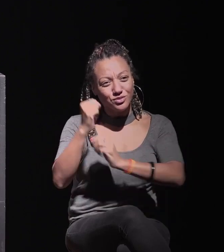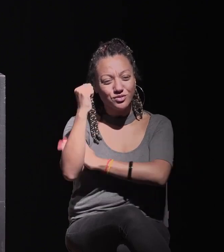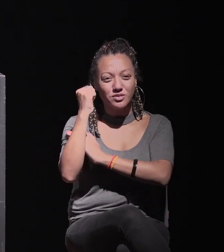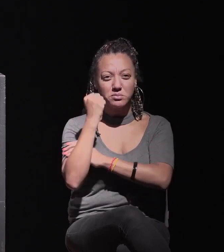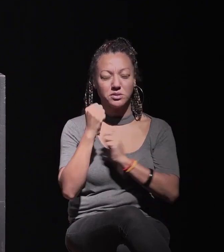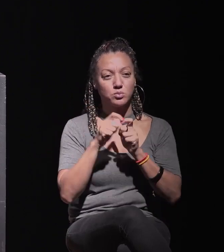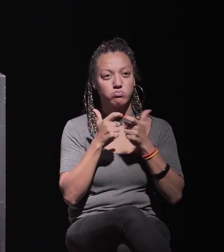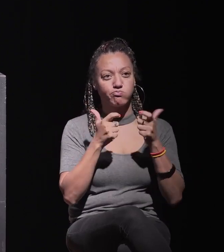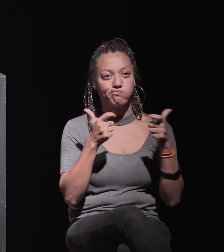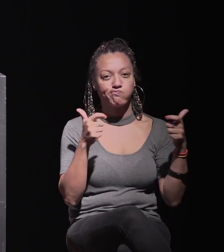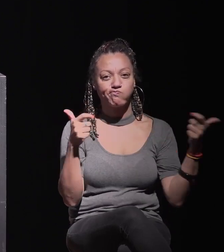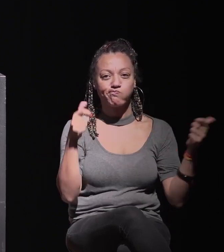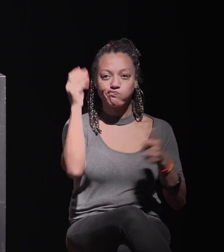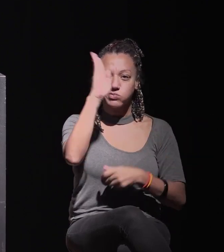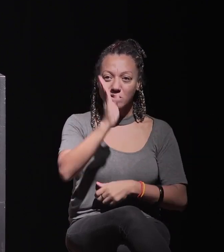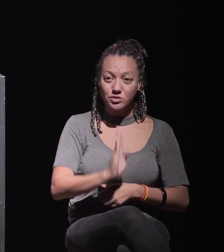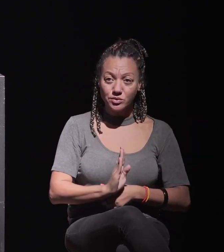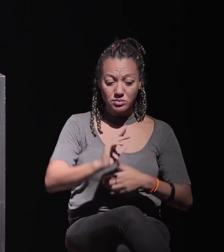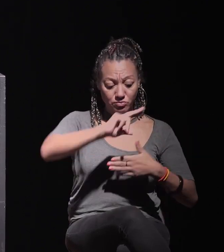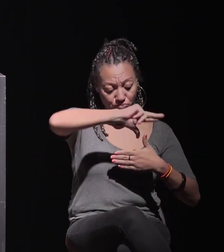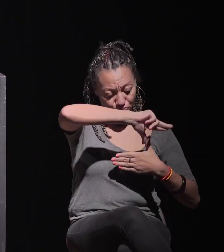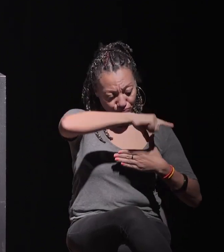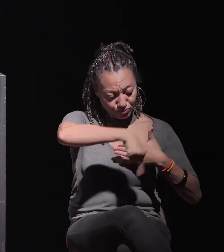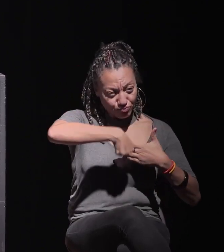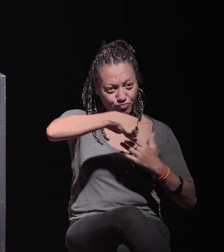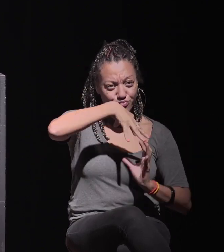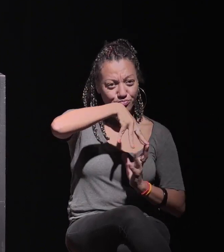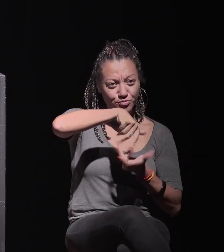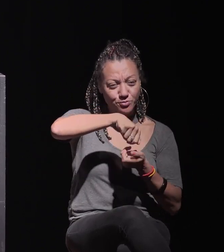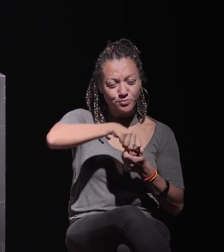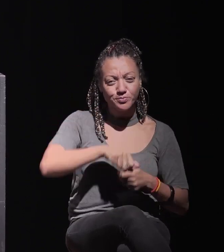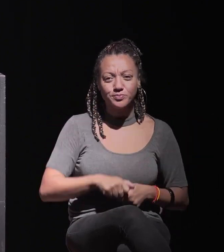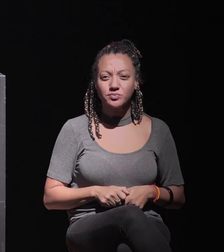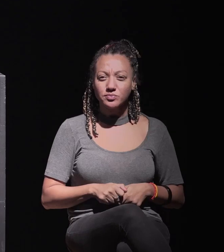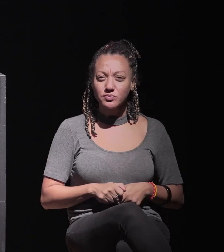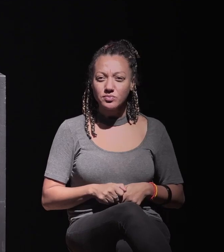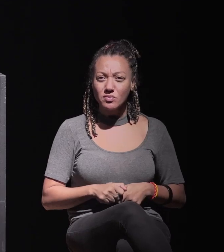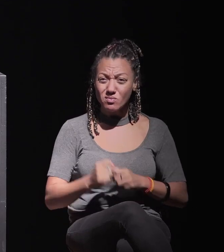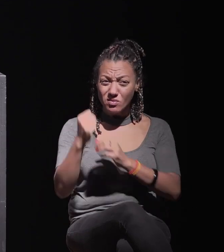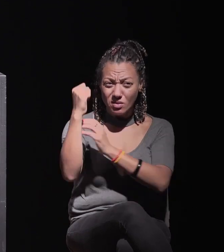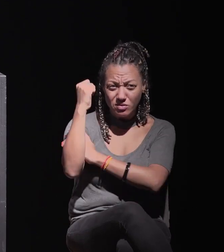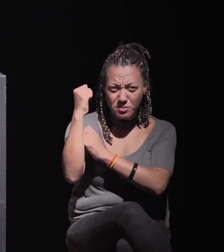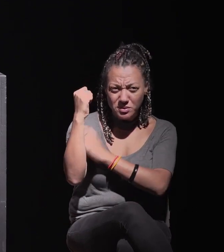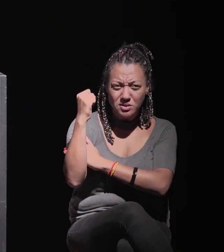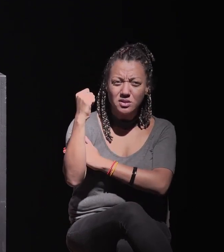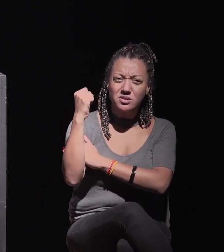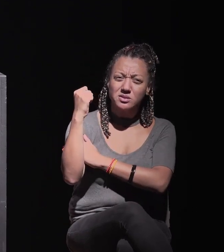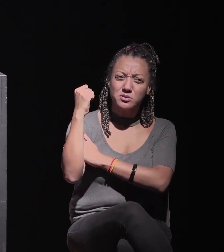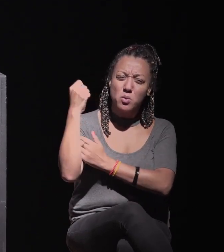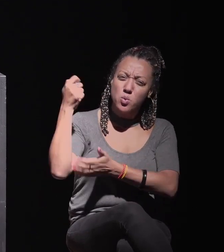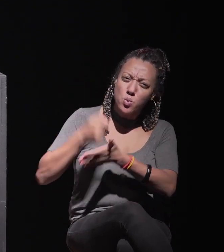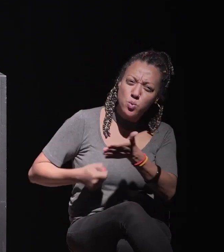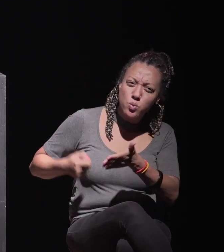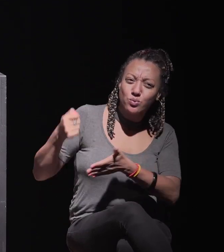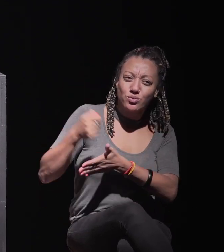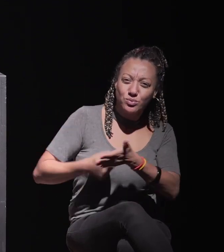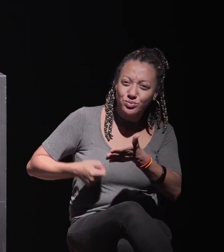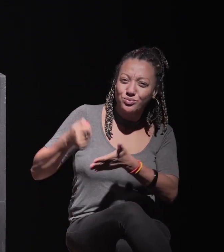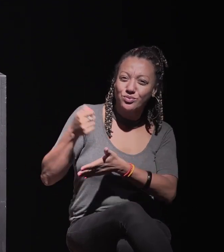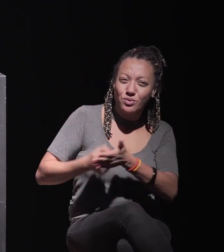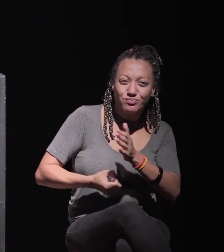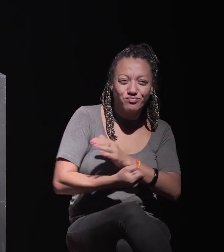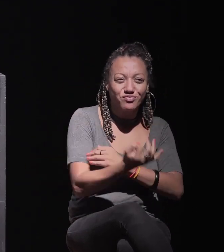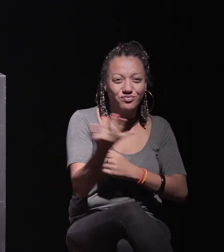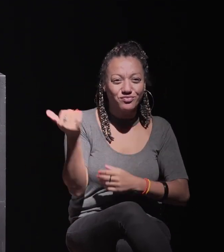Brasil e em muitas partes da América Latina e do mundo. Ela tem raízes na luta de milhares de mulheres que